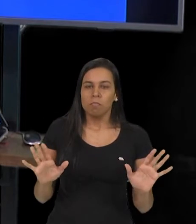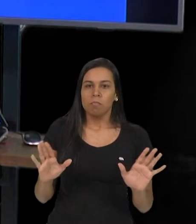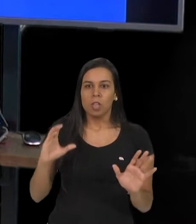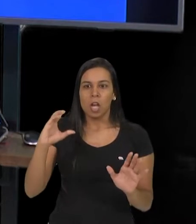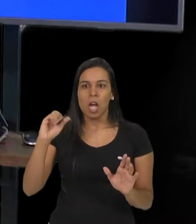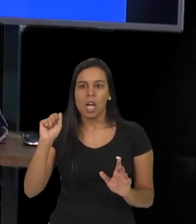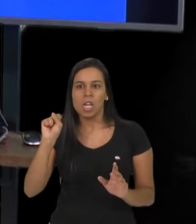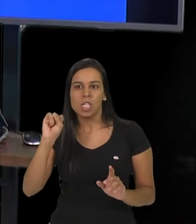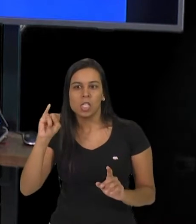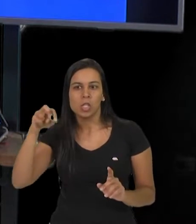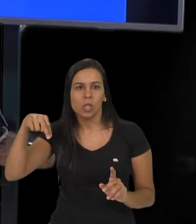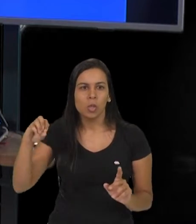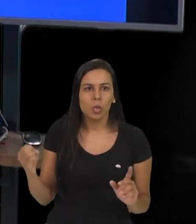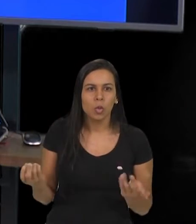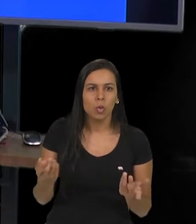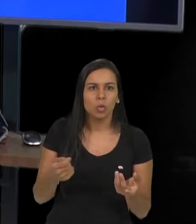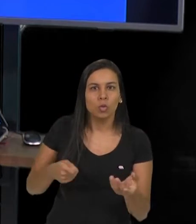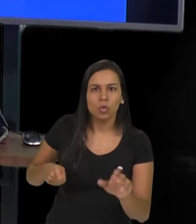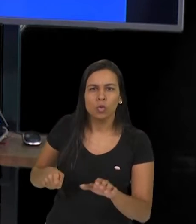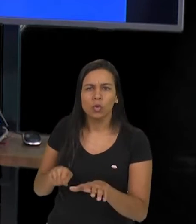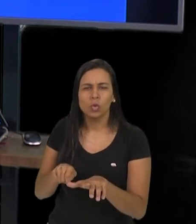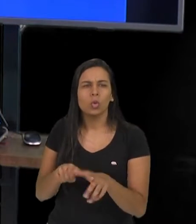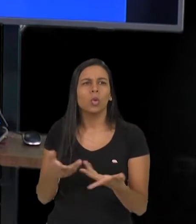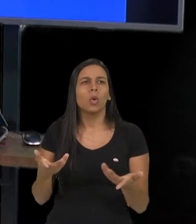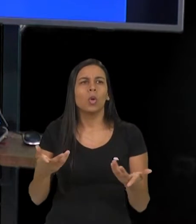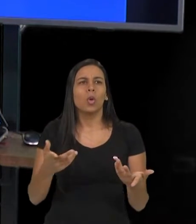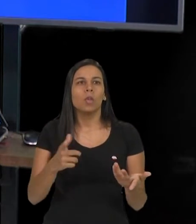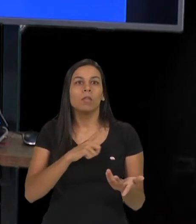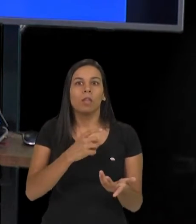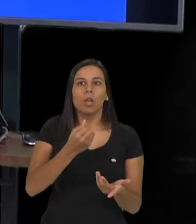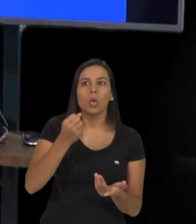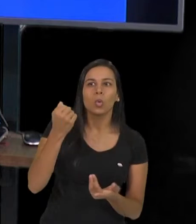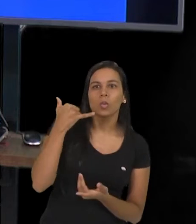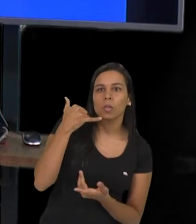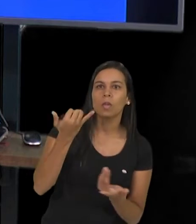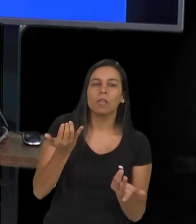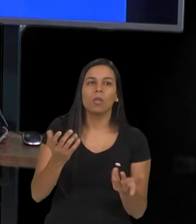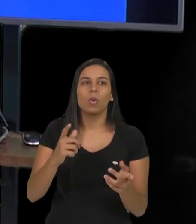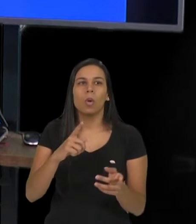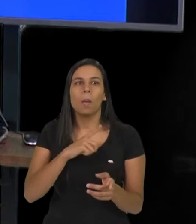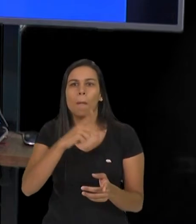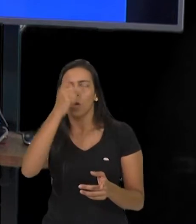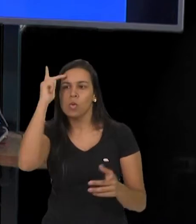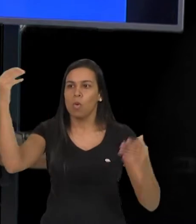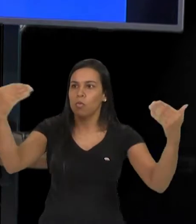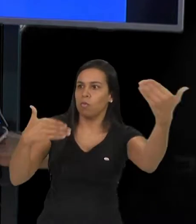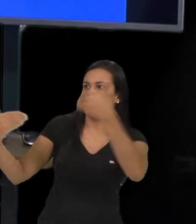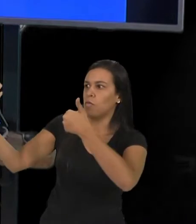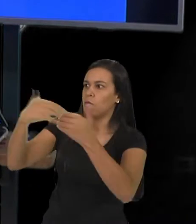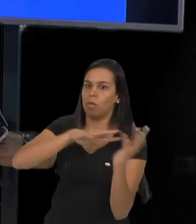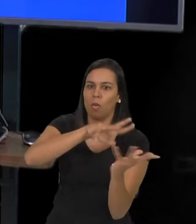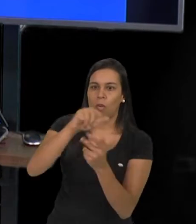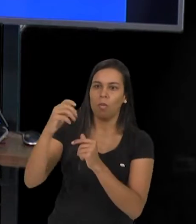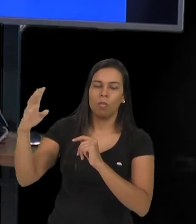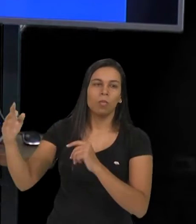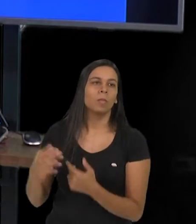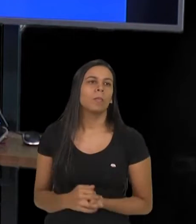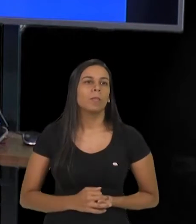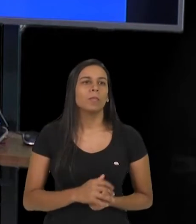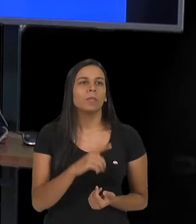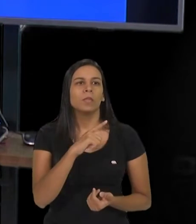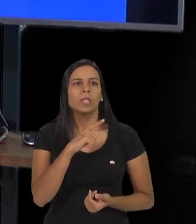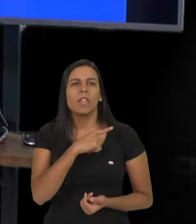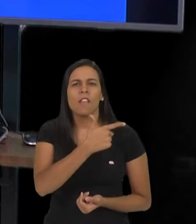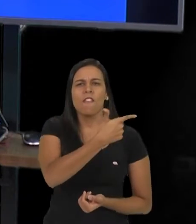que situa-se nessa rua, tem esse telefone e lá é frequentado por pessoas do mundo inteiro. Temos aqui um 20 a